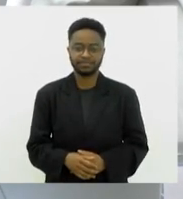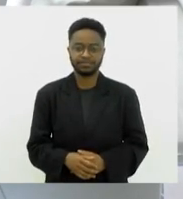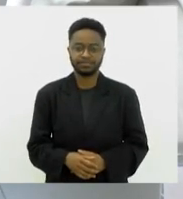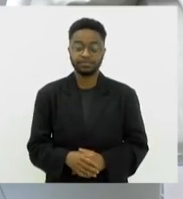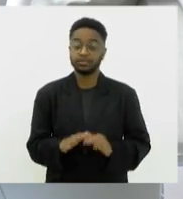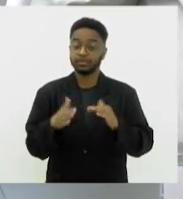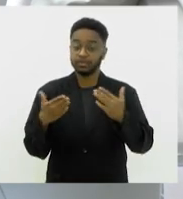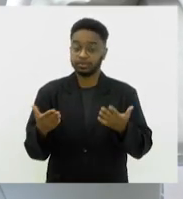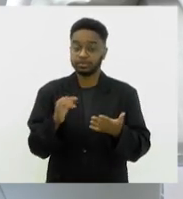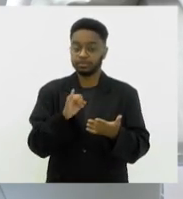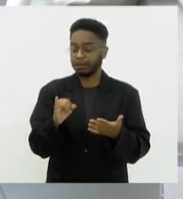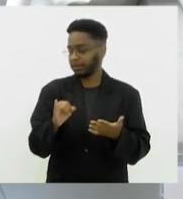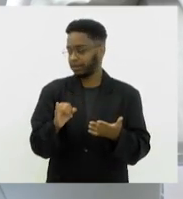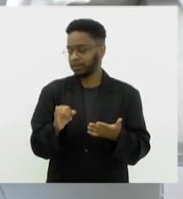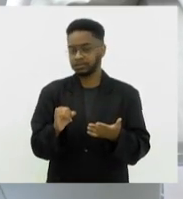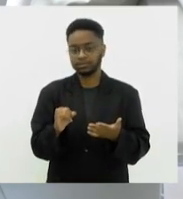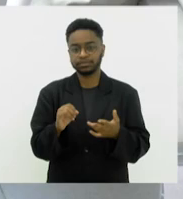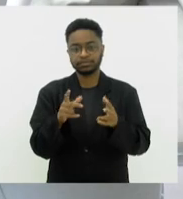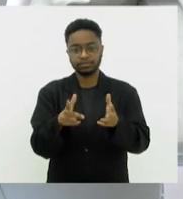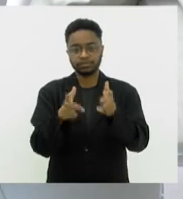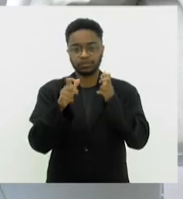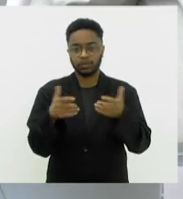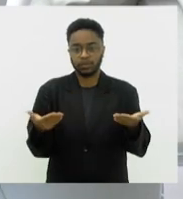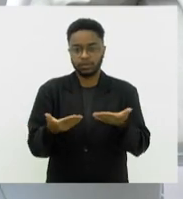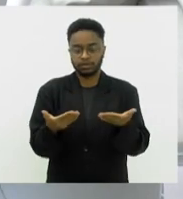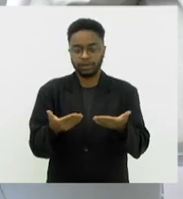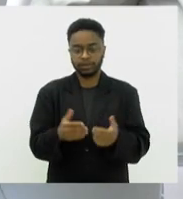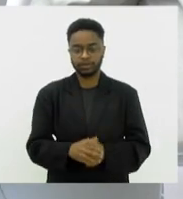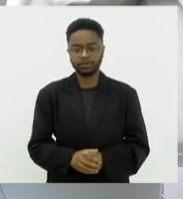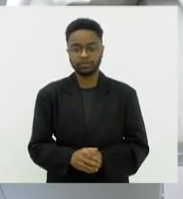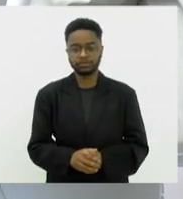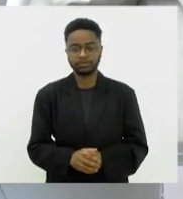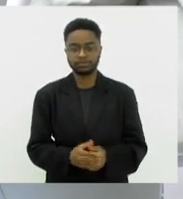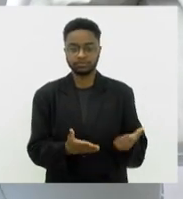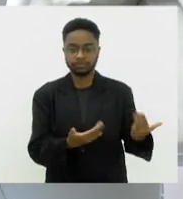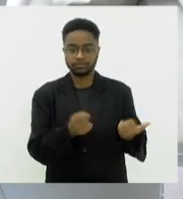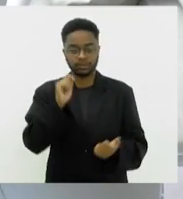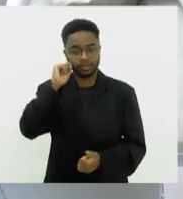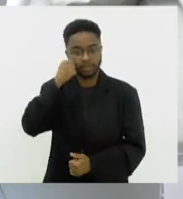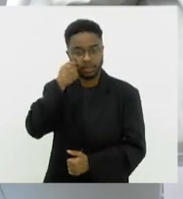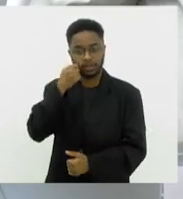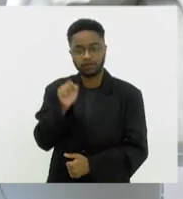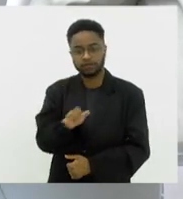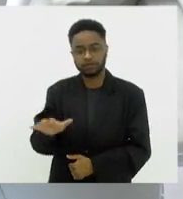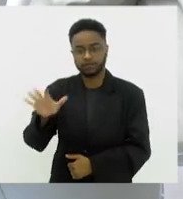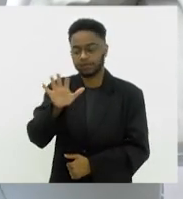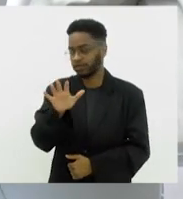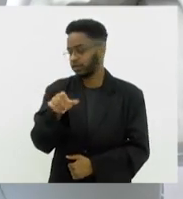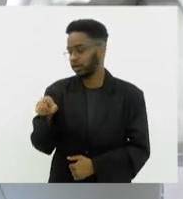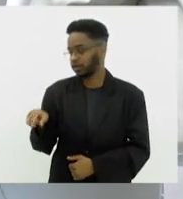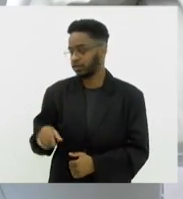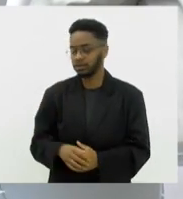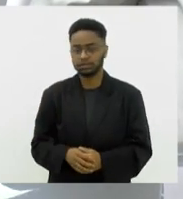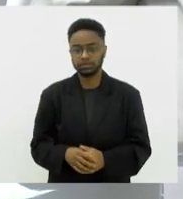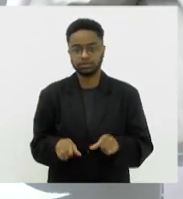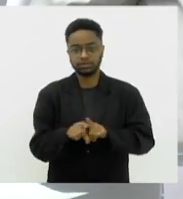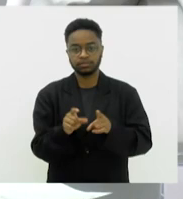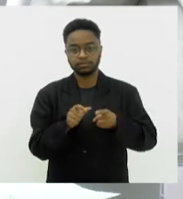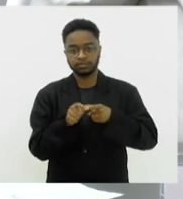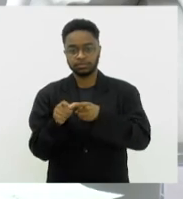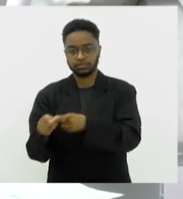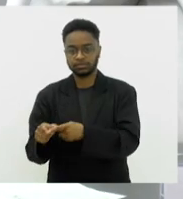que hoje pessoas jovens negras pobres de favela e periferia são encarceradas e podem ficar